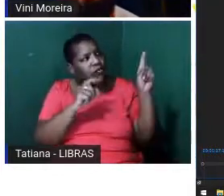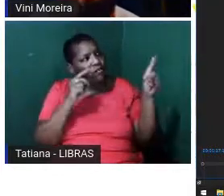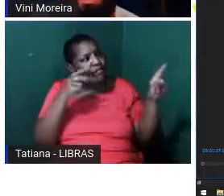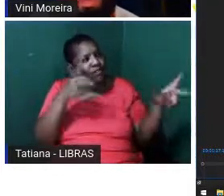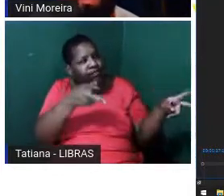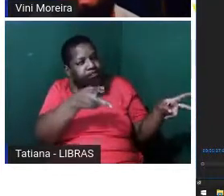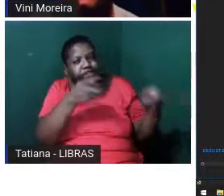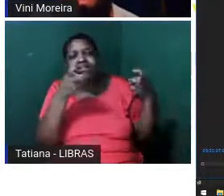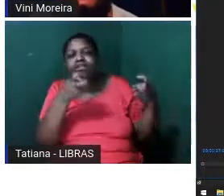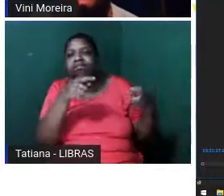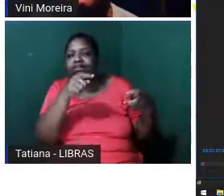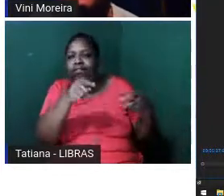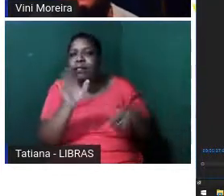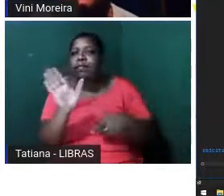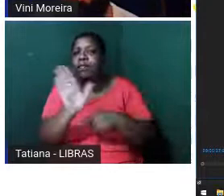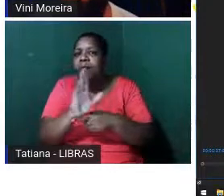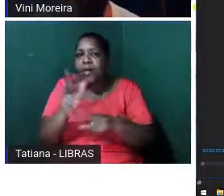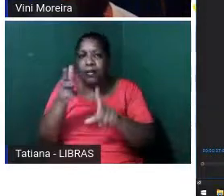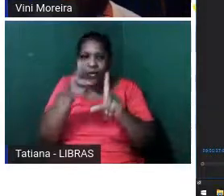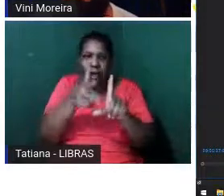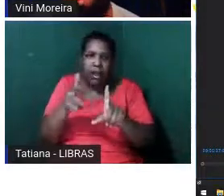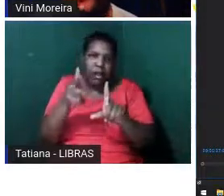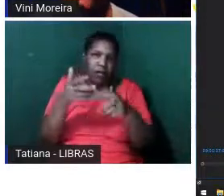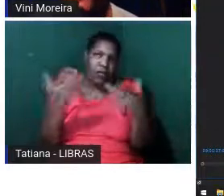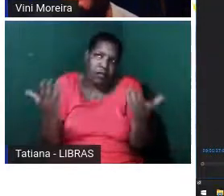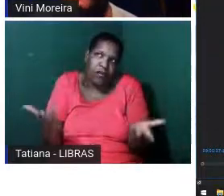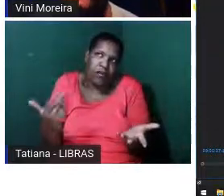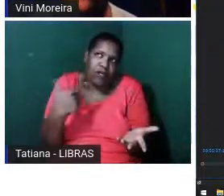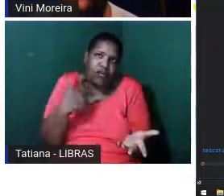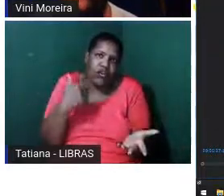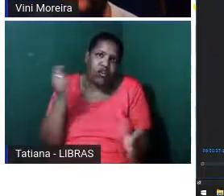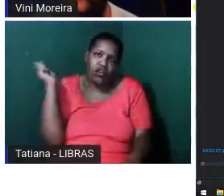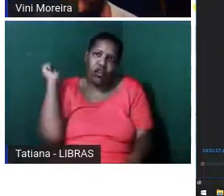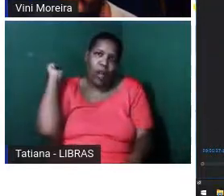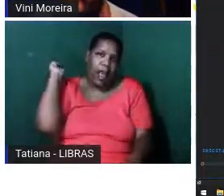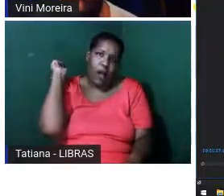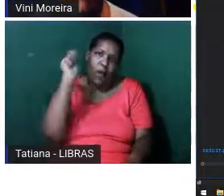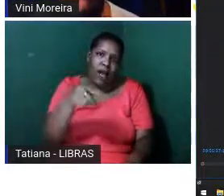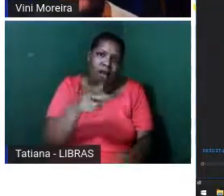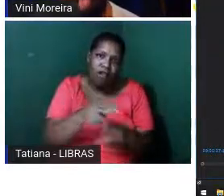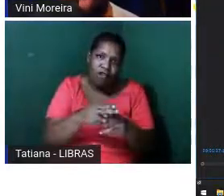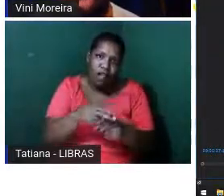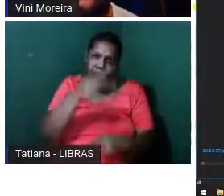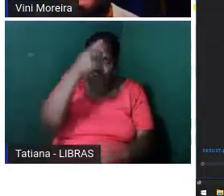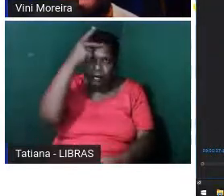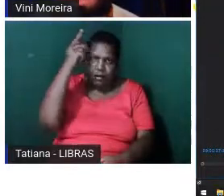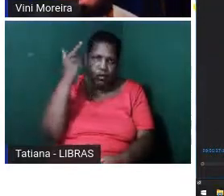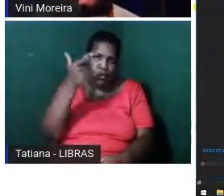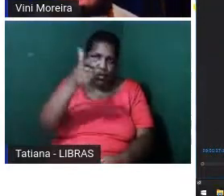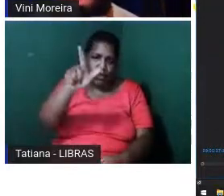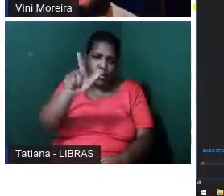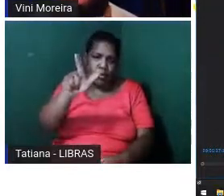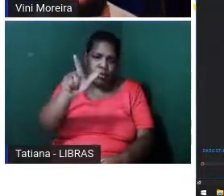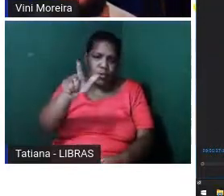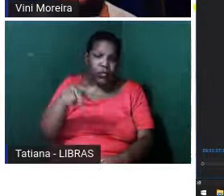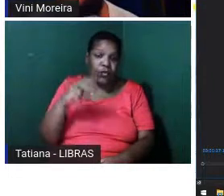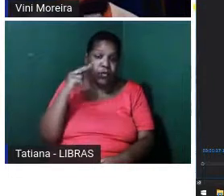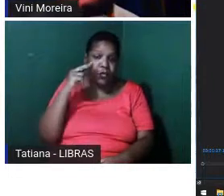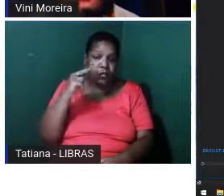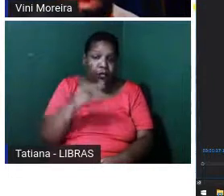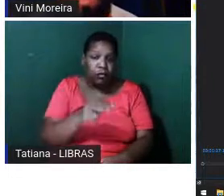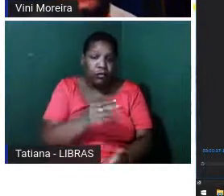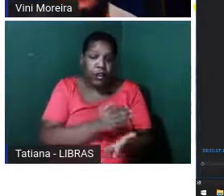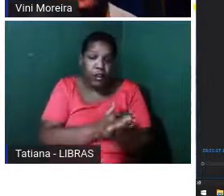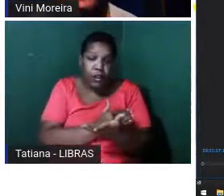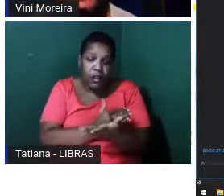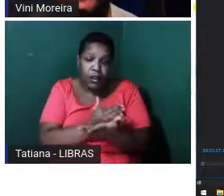e obviamente para gravar isso a gente não ia jogar a faca outra pessoa e você vem aqui olha